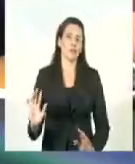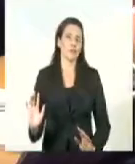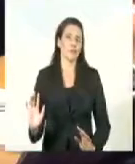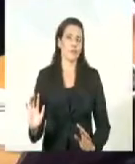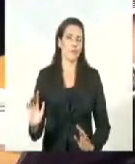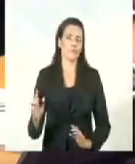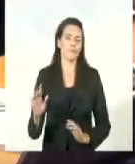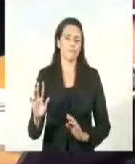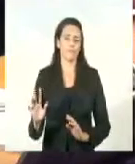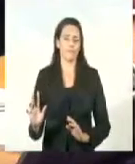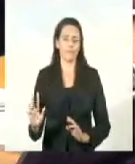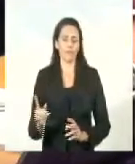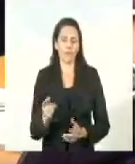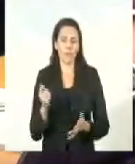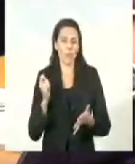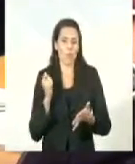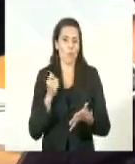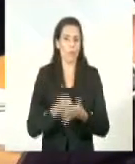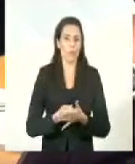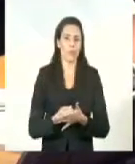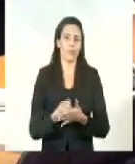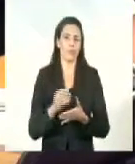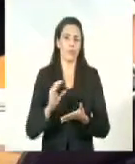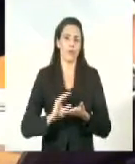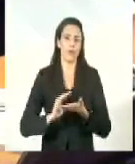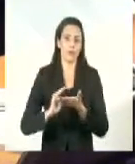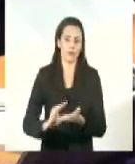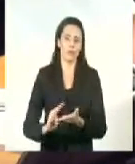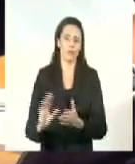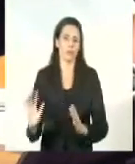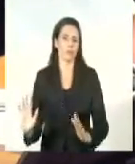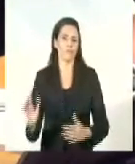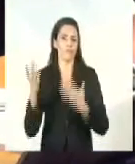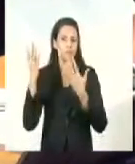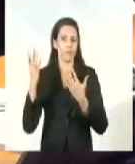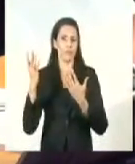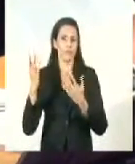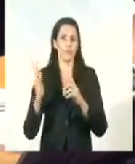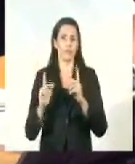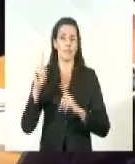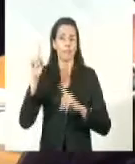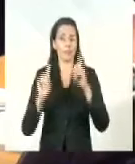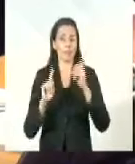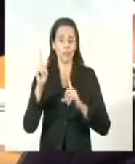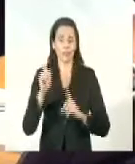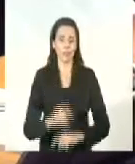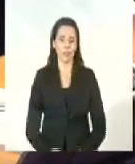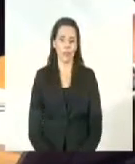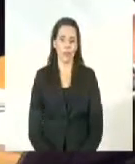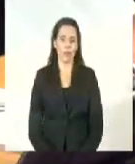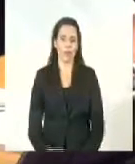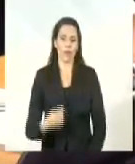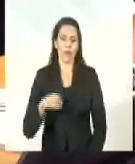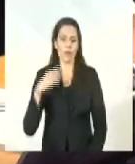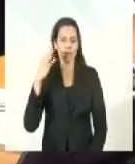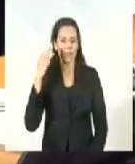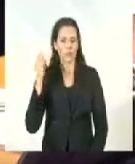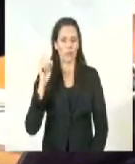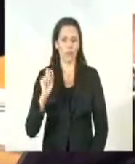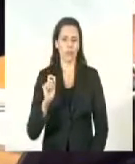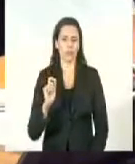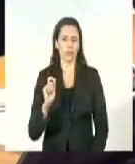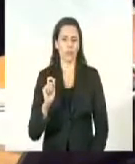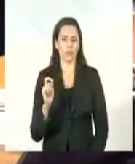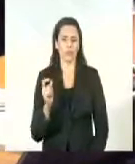pública. E sei, deputado, que esses valores, que, se eu não me engano, chegou à ordem de 12 milhões,